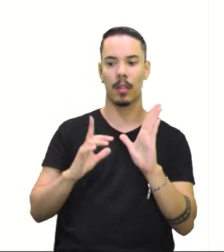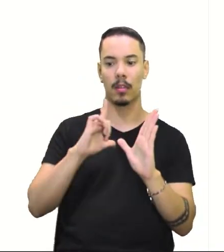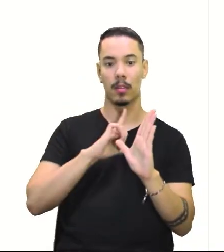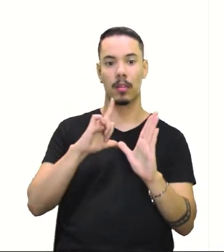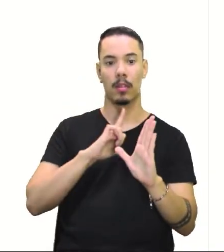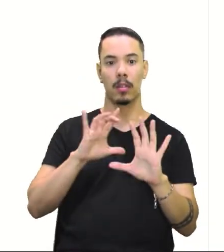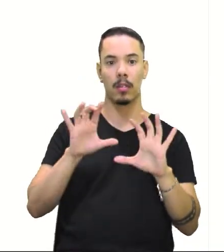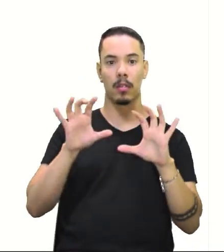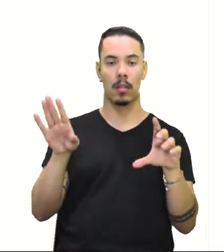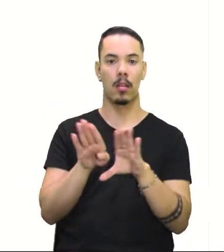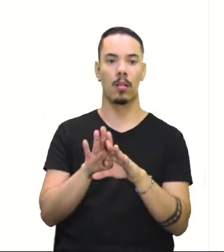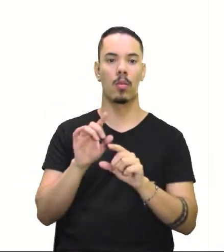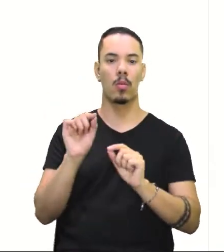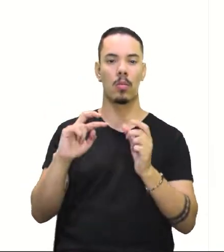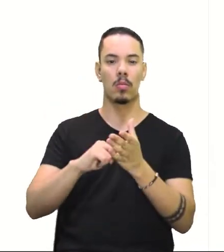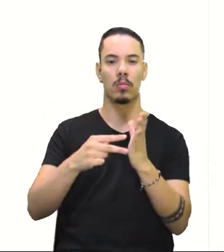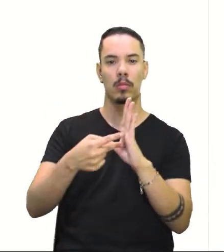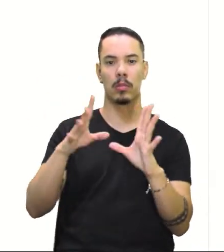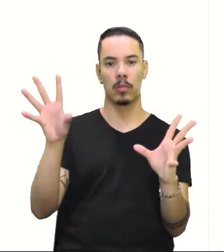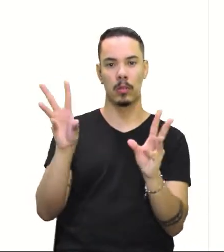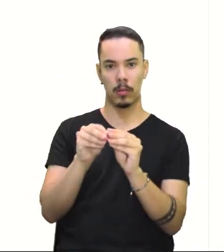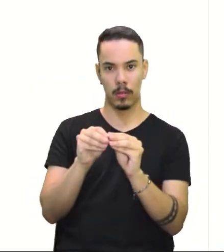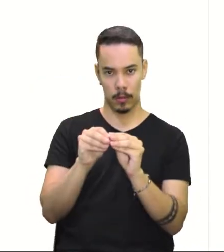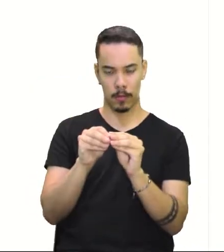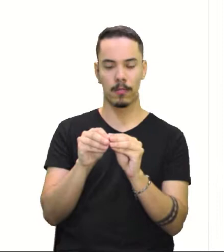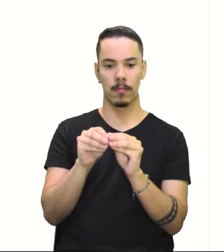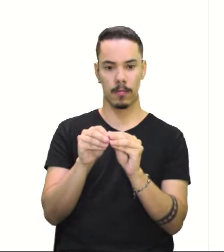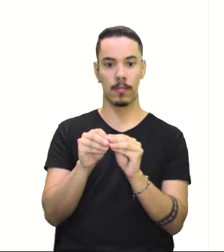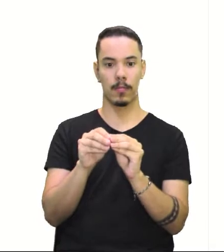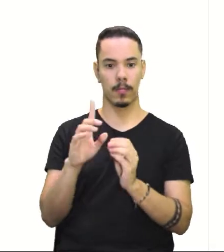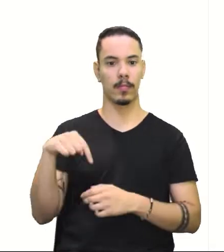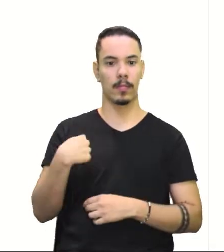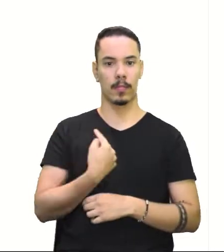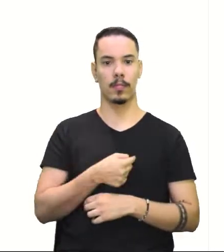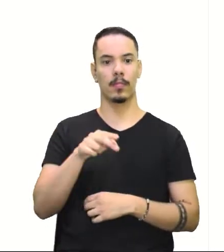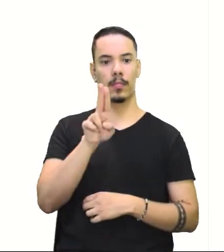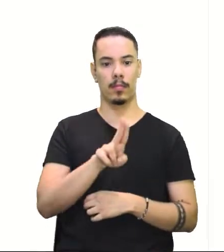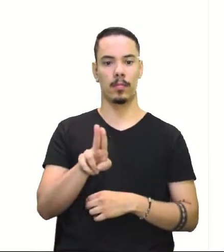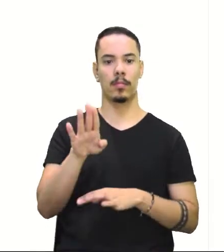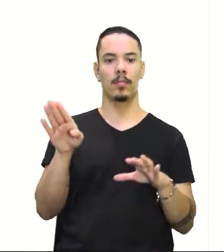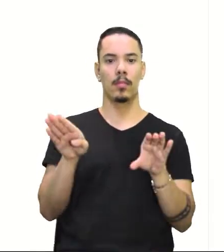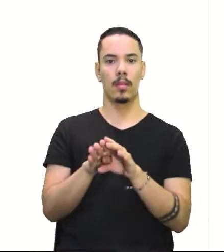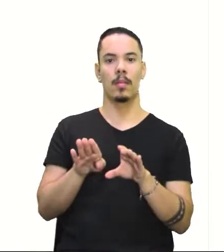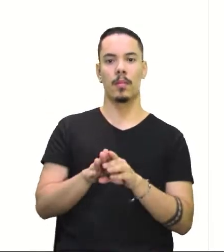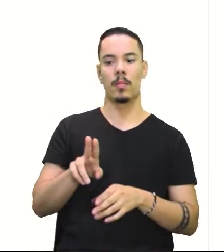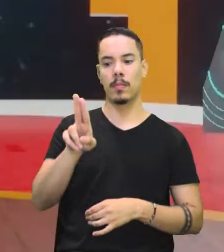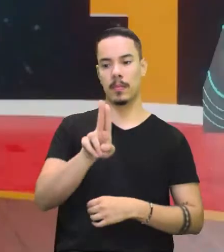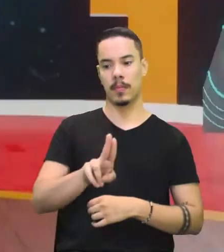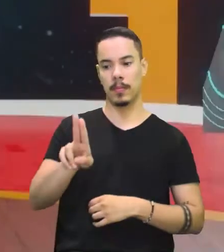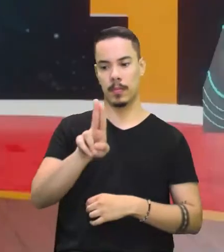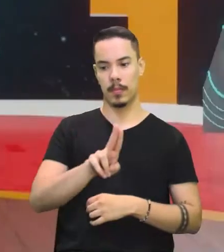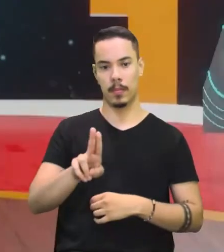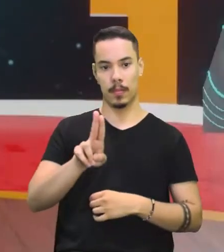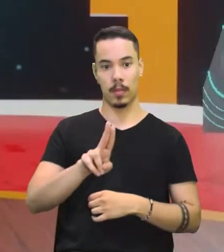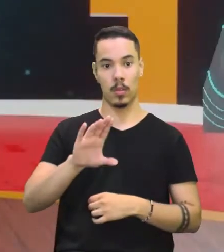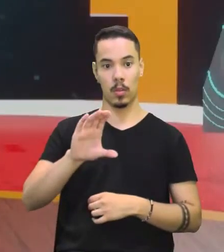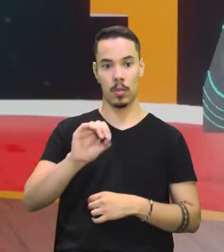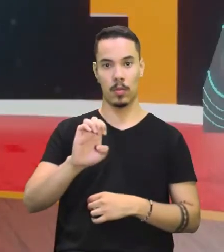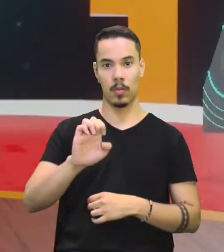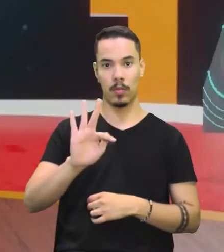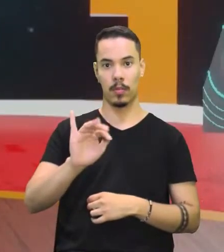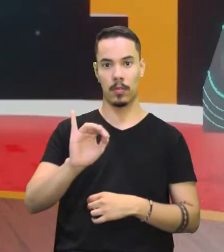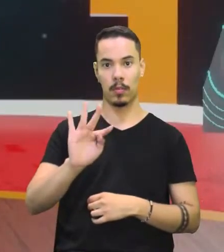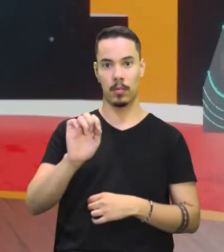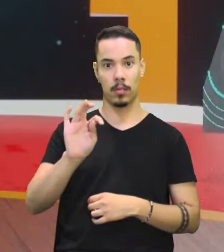dispositivo, ele tem o seguinte esquema. A gente vai trabalhar com ele usando os coeficientes. Simples